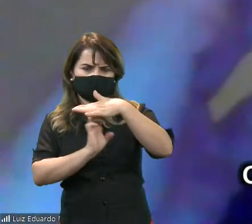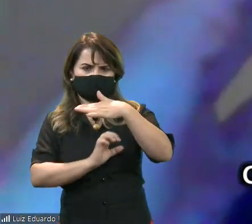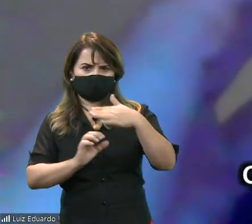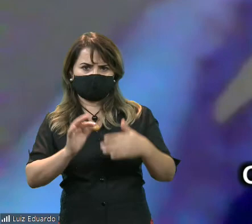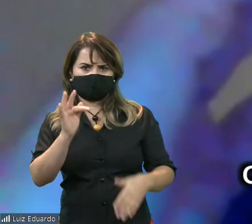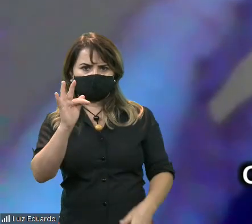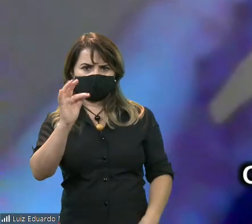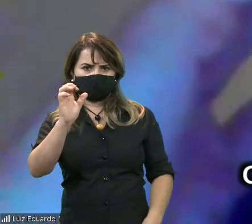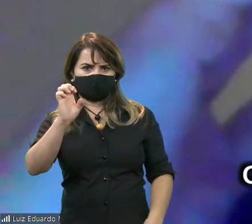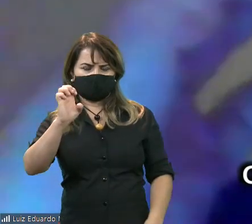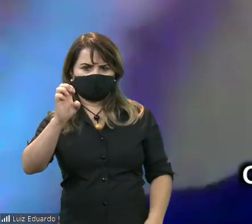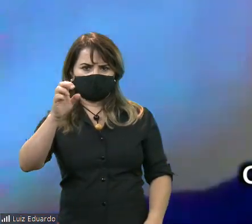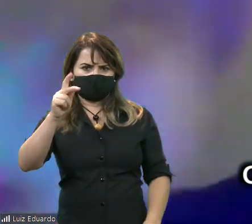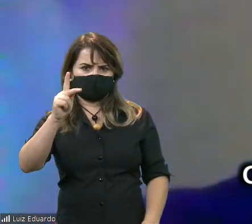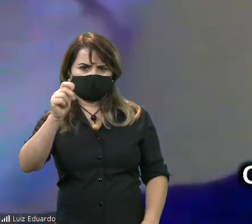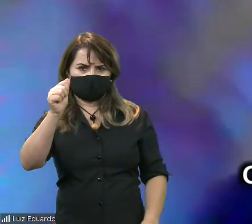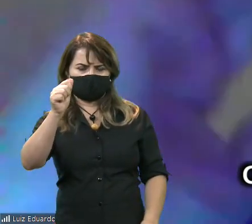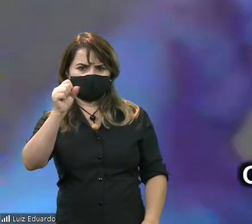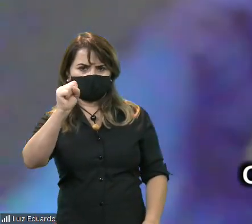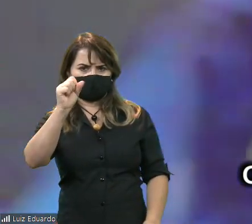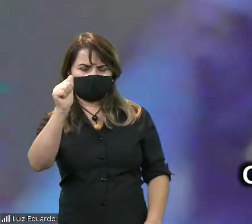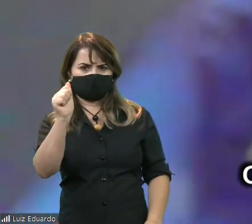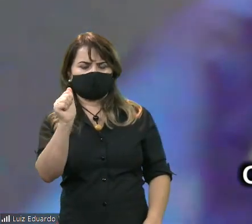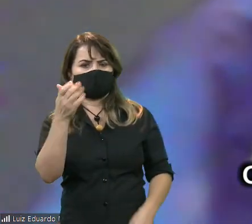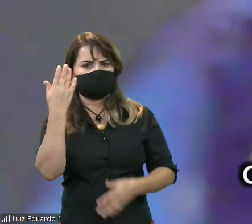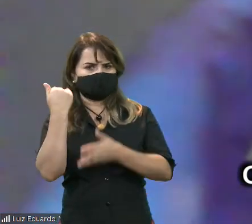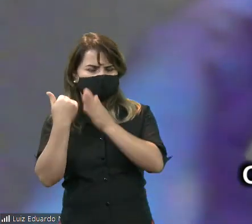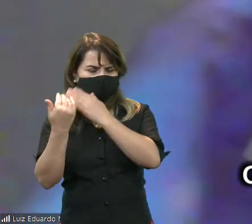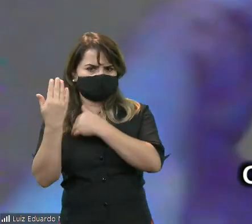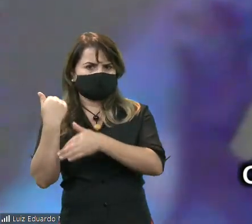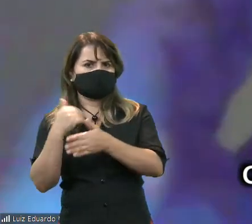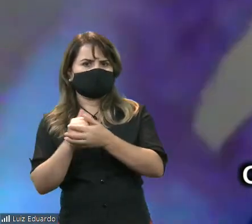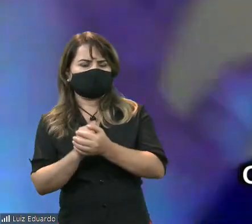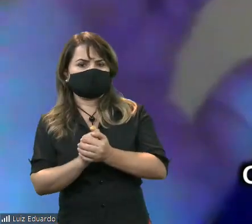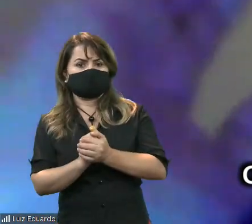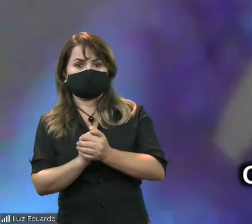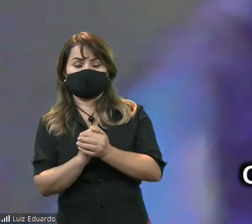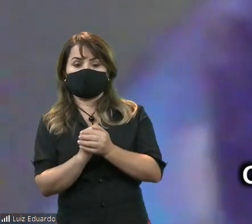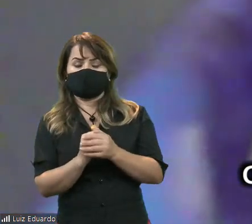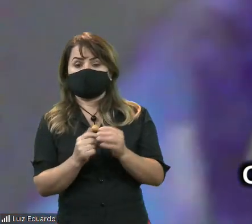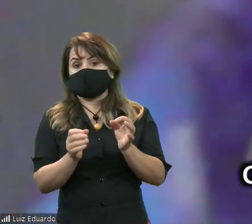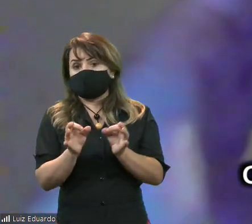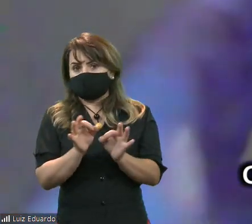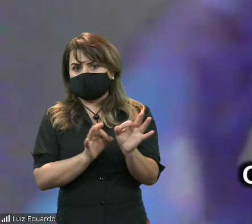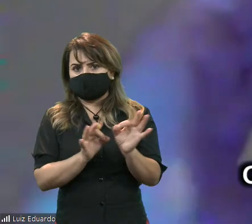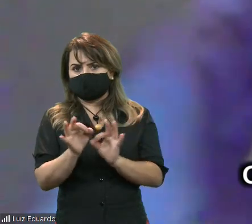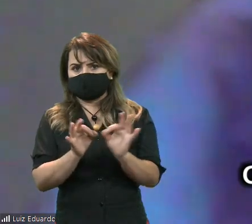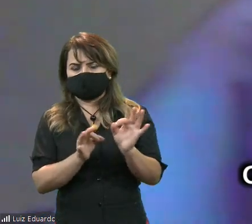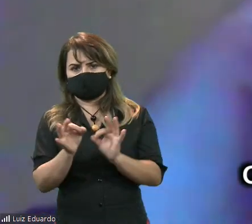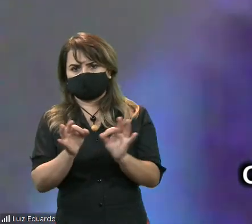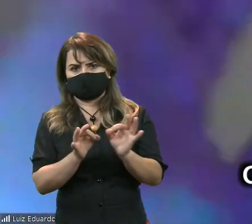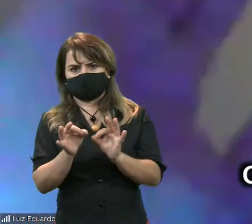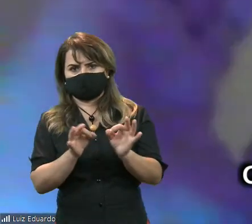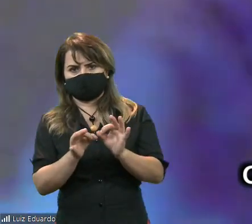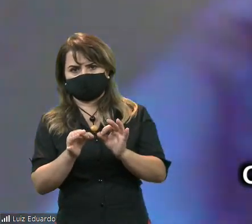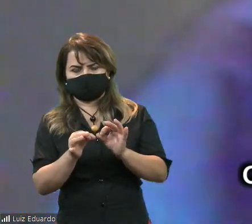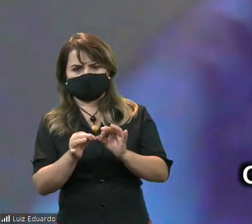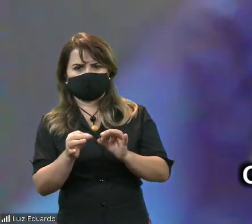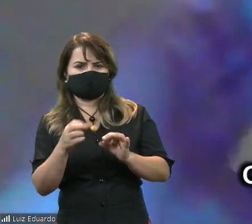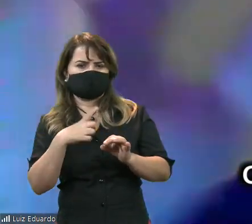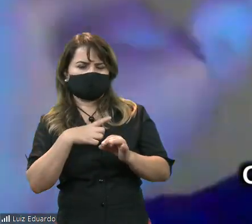concessionária. Nós já vimos, o vereador Cício colocou bem, de projetos nós temos aí para dar e